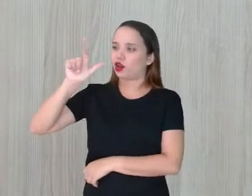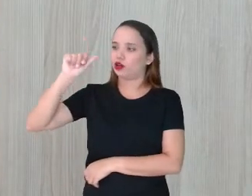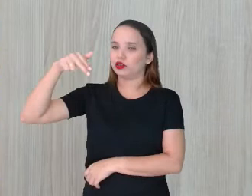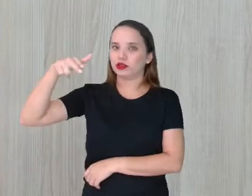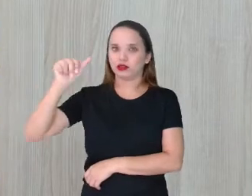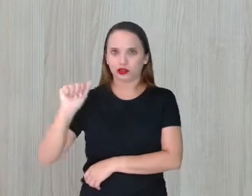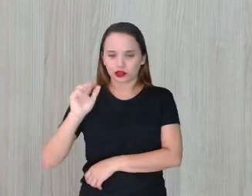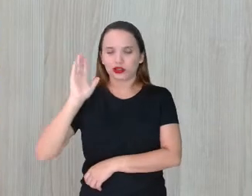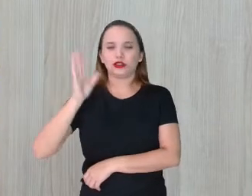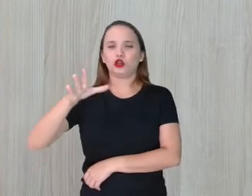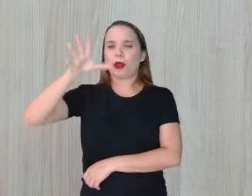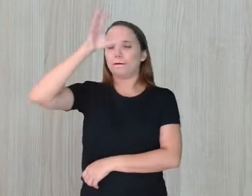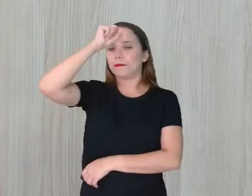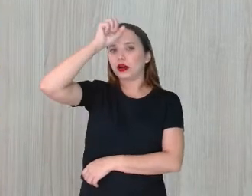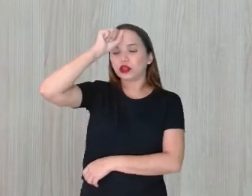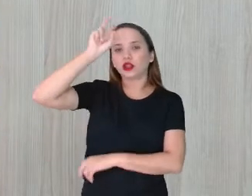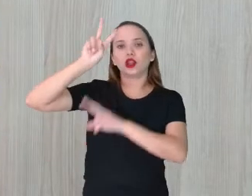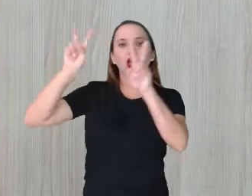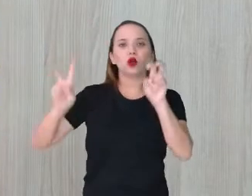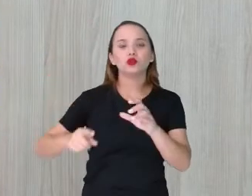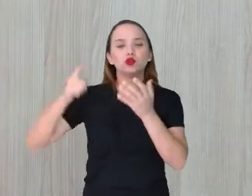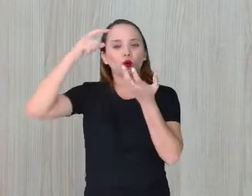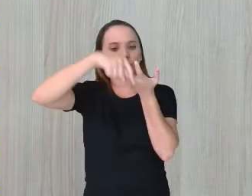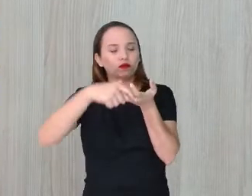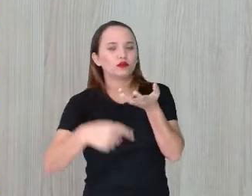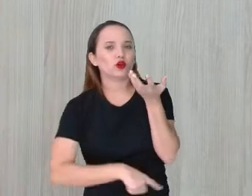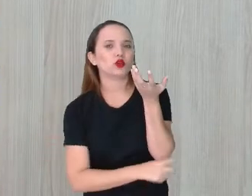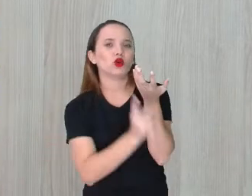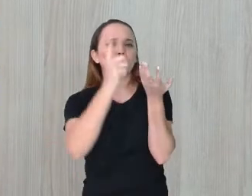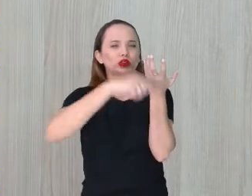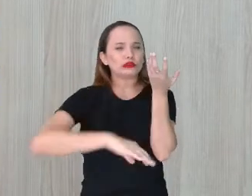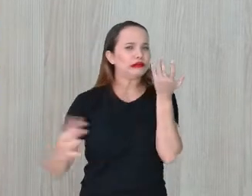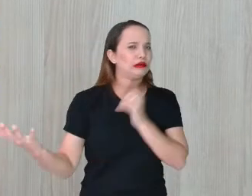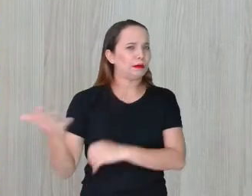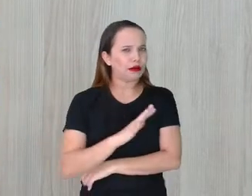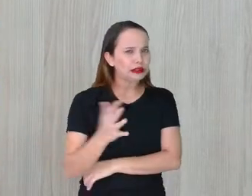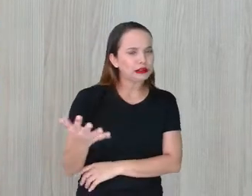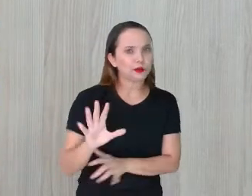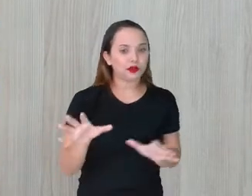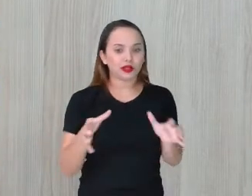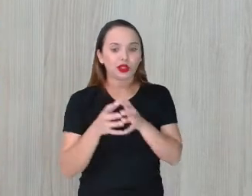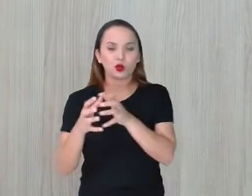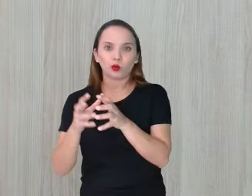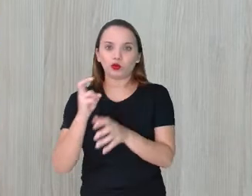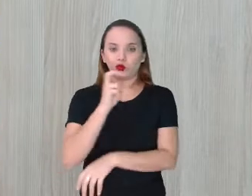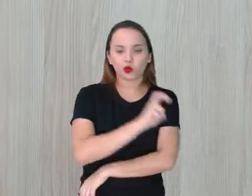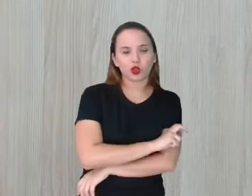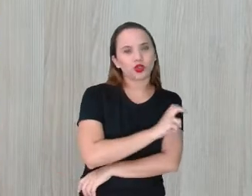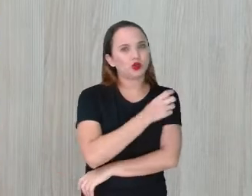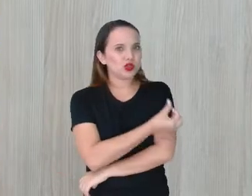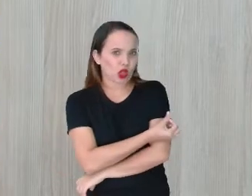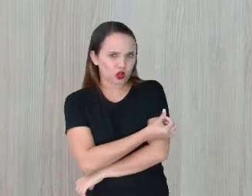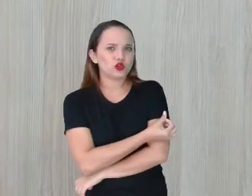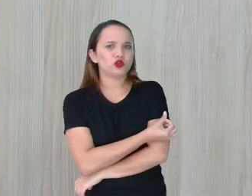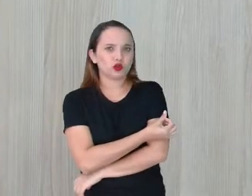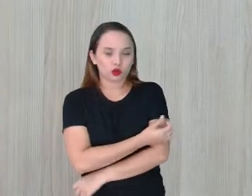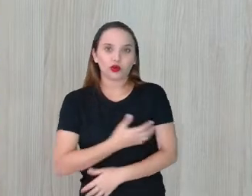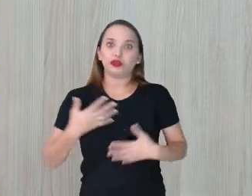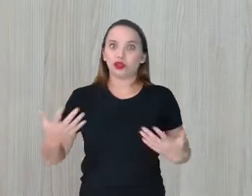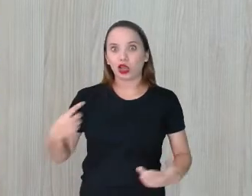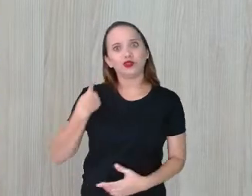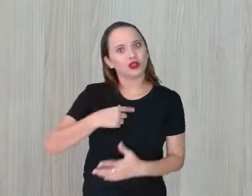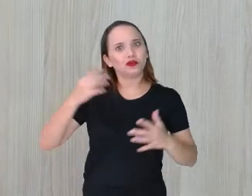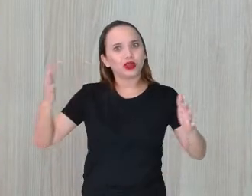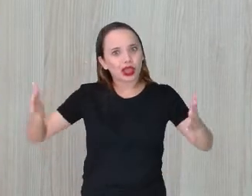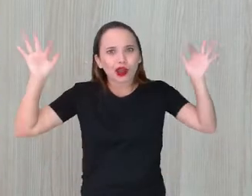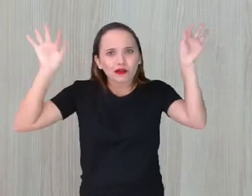que aprendeu sobre fotossíntese mais ou menos, né? No 5º e no 6º ano. E aí nós ficamos muito felizes quando